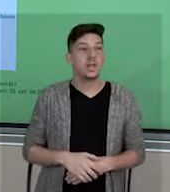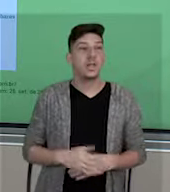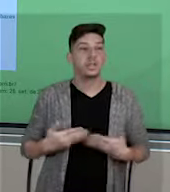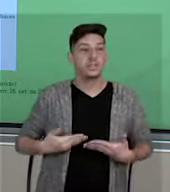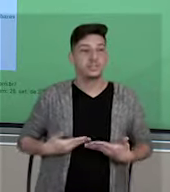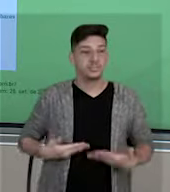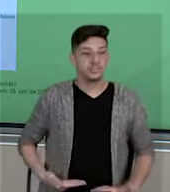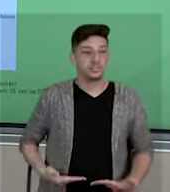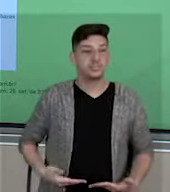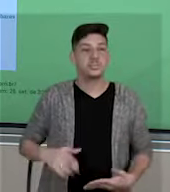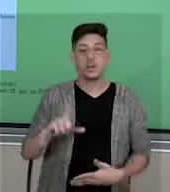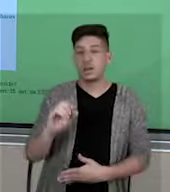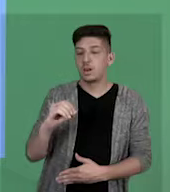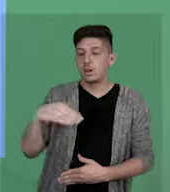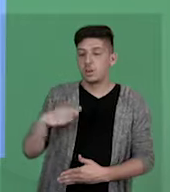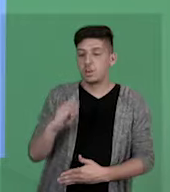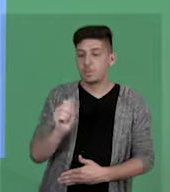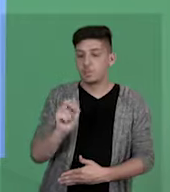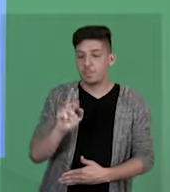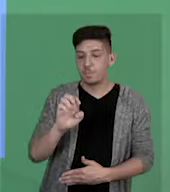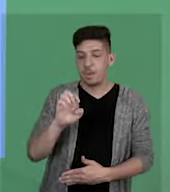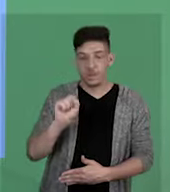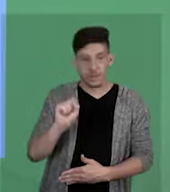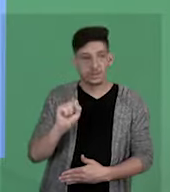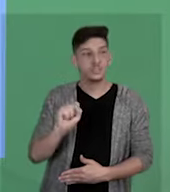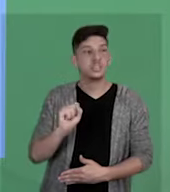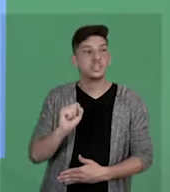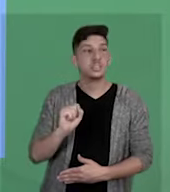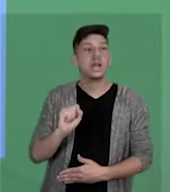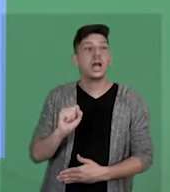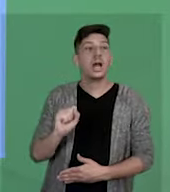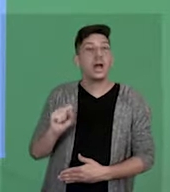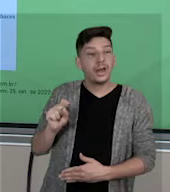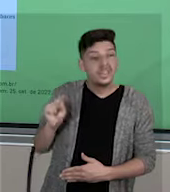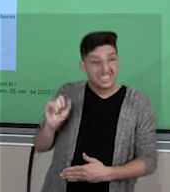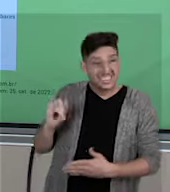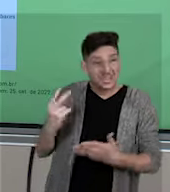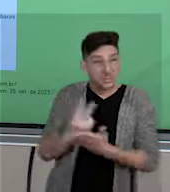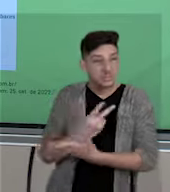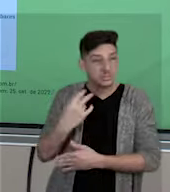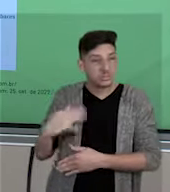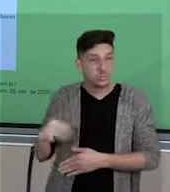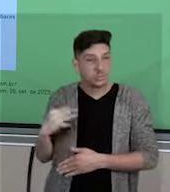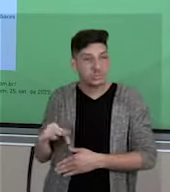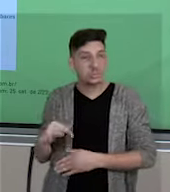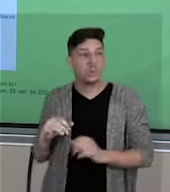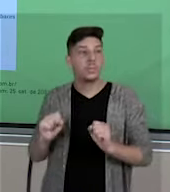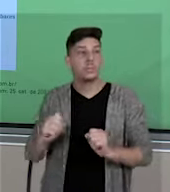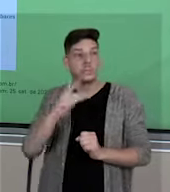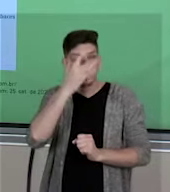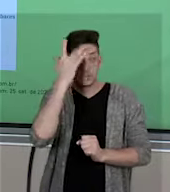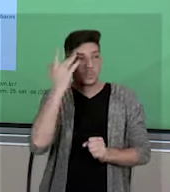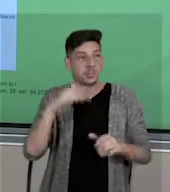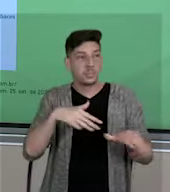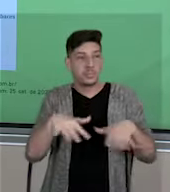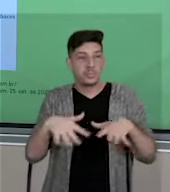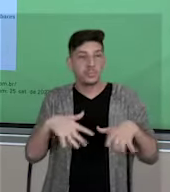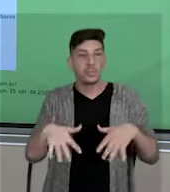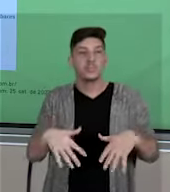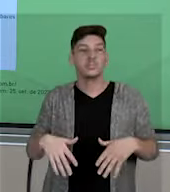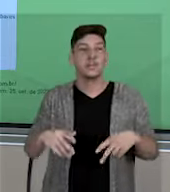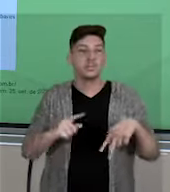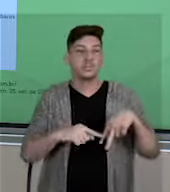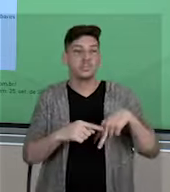mais abaixo. Geralmente, as fraturas nessa região, elas vão fazer com que a pessoa perca, né, movimento de pernas. Então,